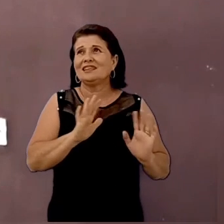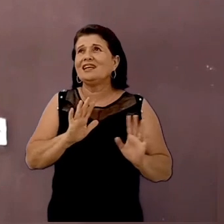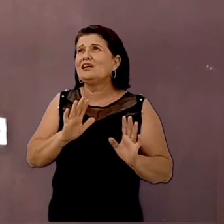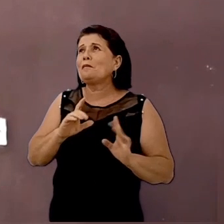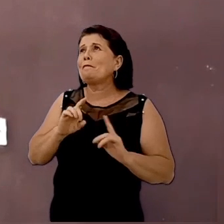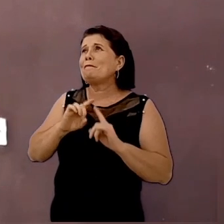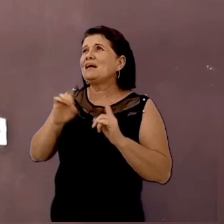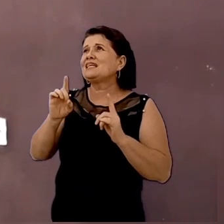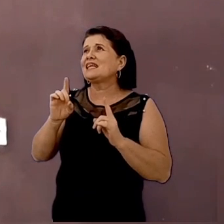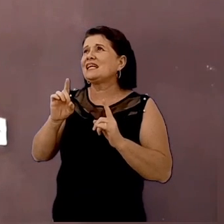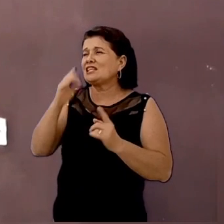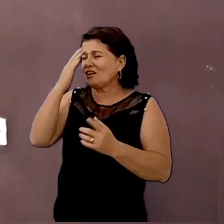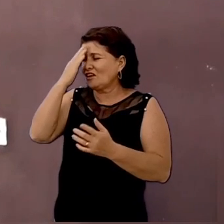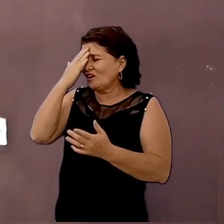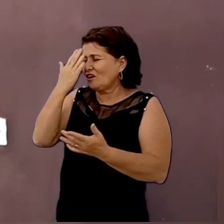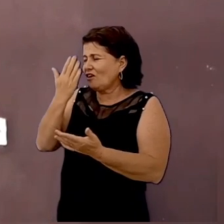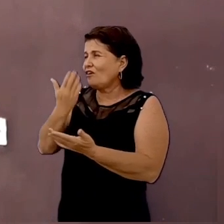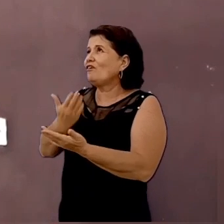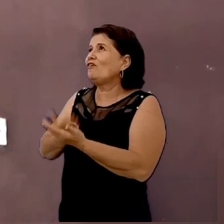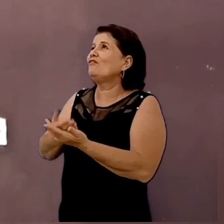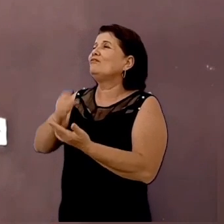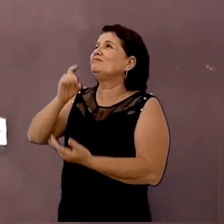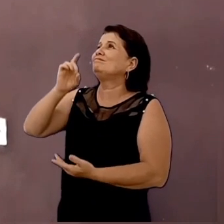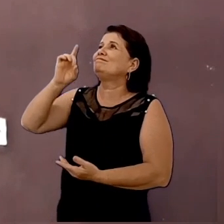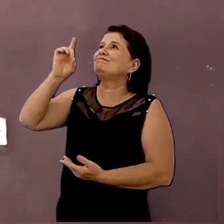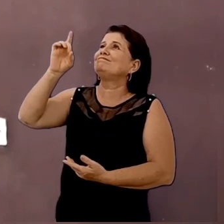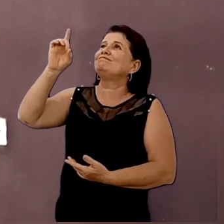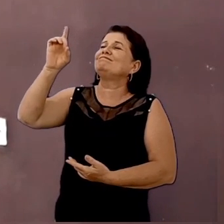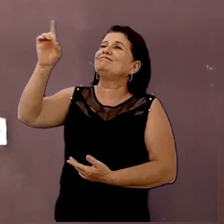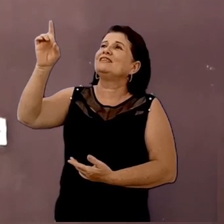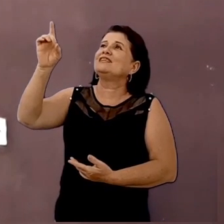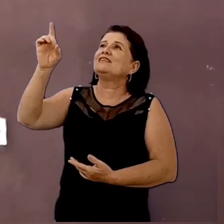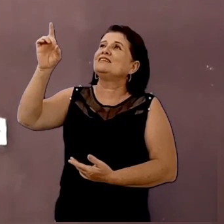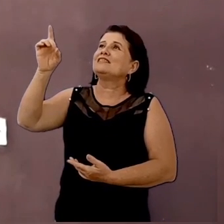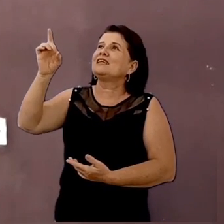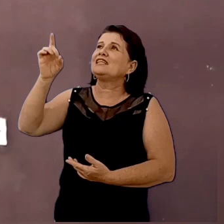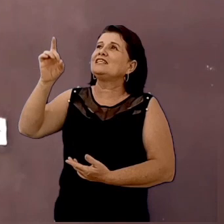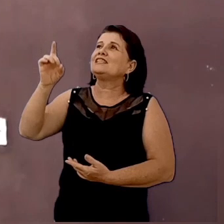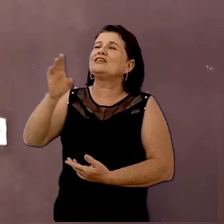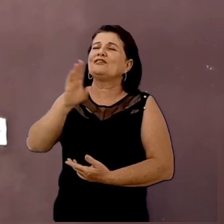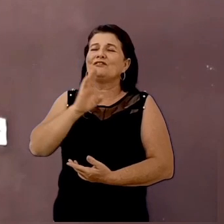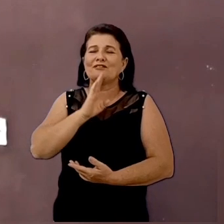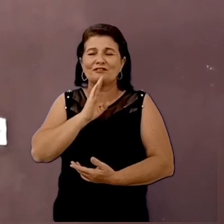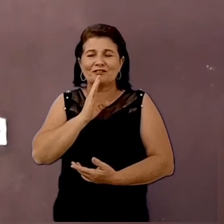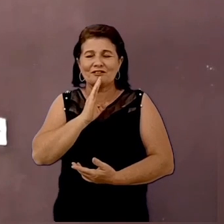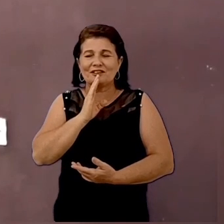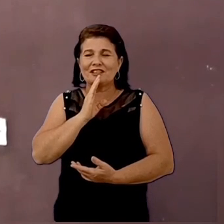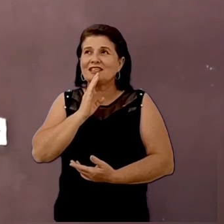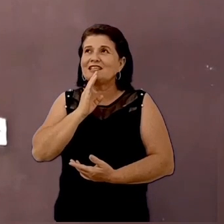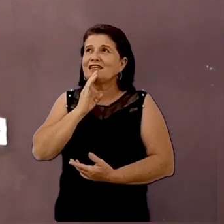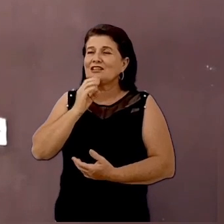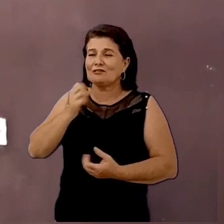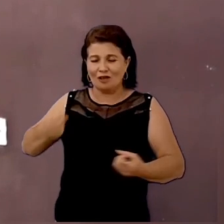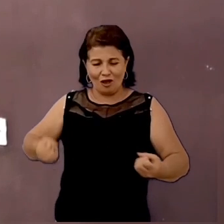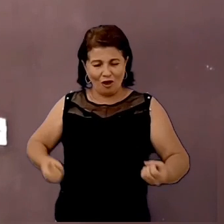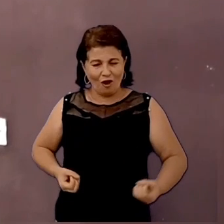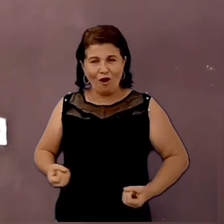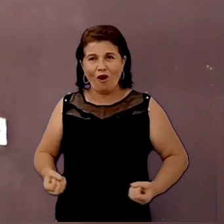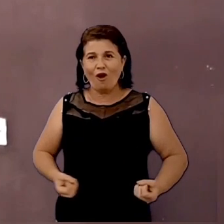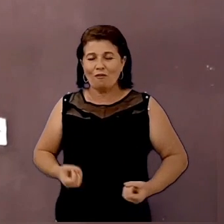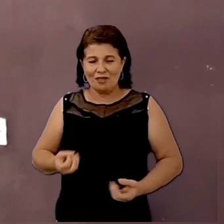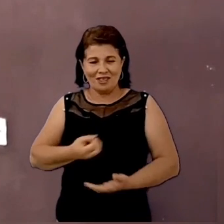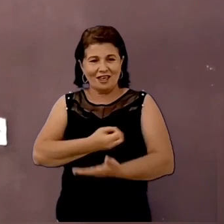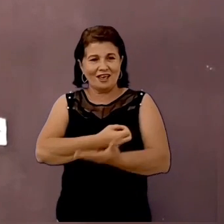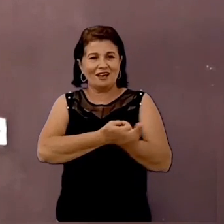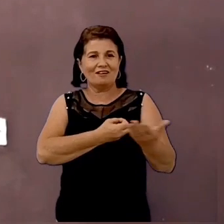gente deposite tudo isso aos teus pés. Que a gente reconheça que a tua obra em nossas vidas